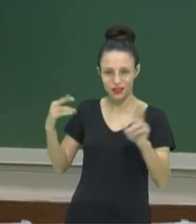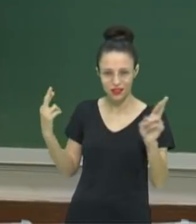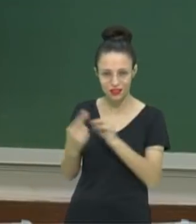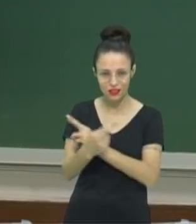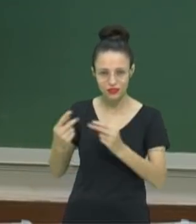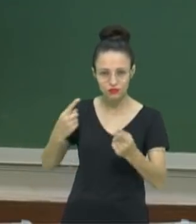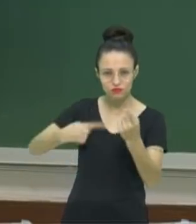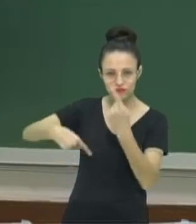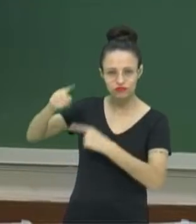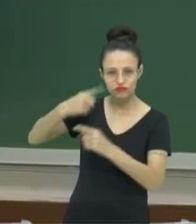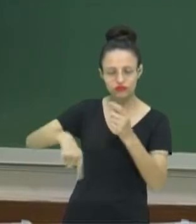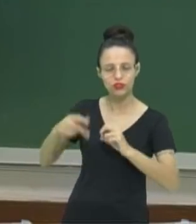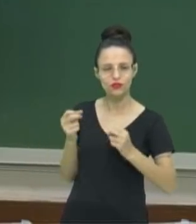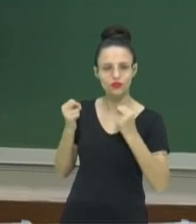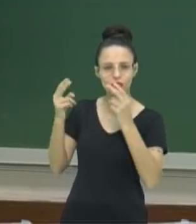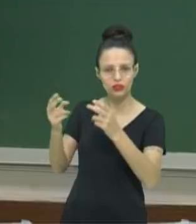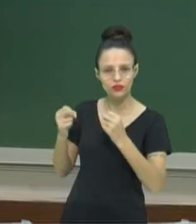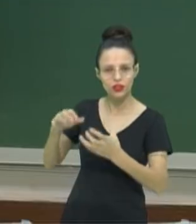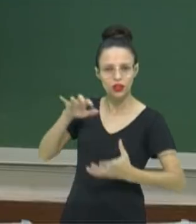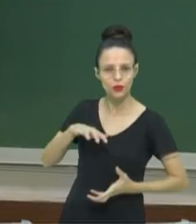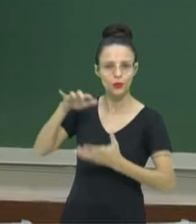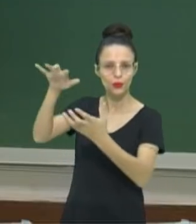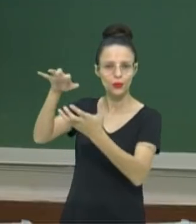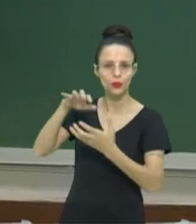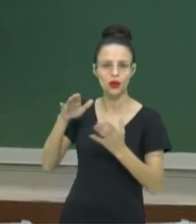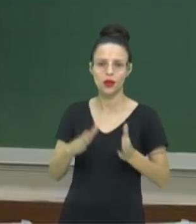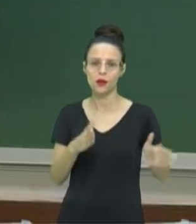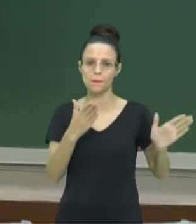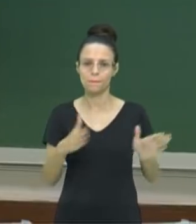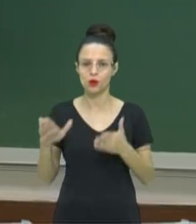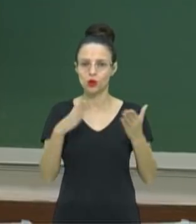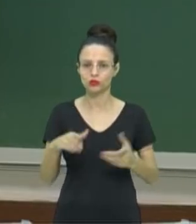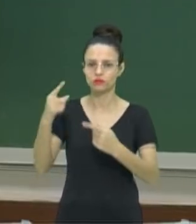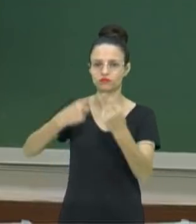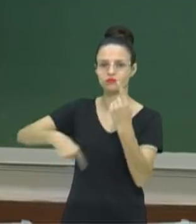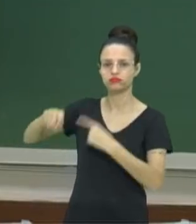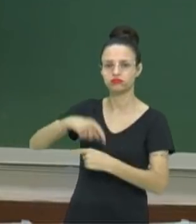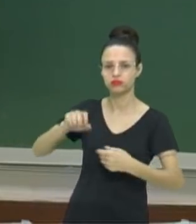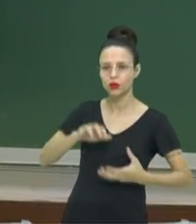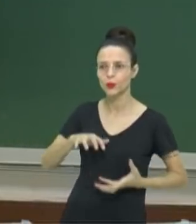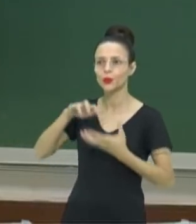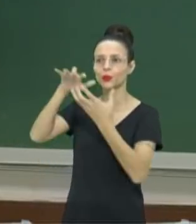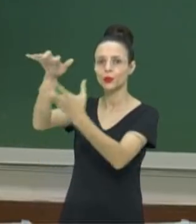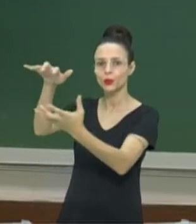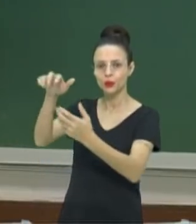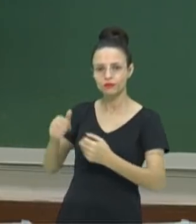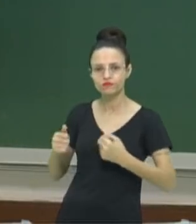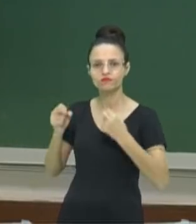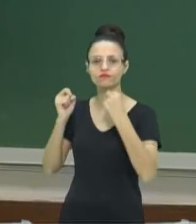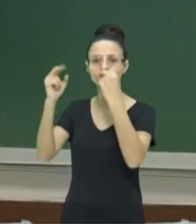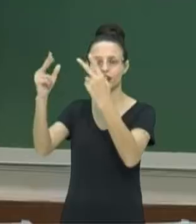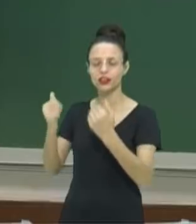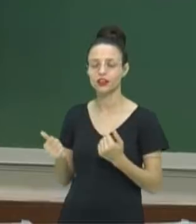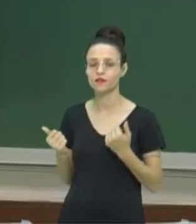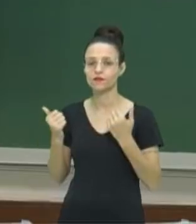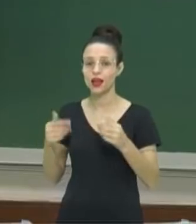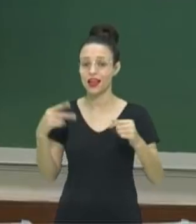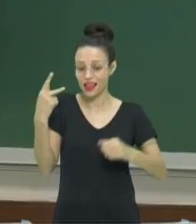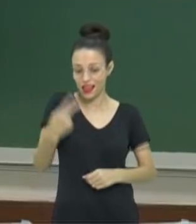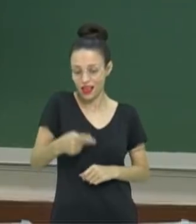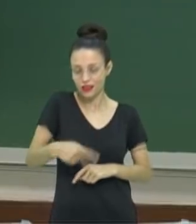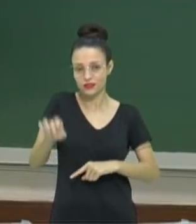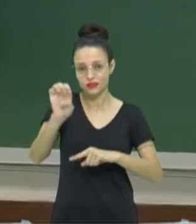de exportação, de produção e de circulação para encaminhar, seja para o mercado interno, seja